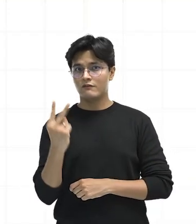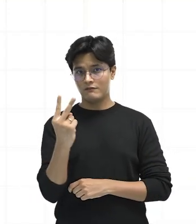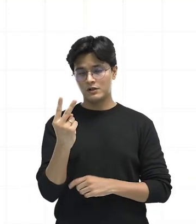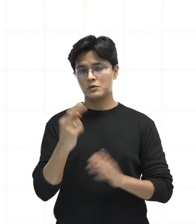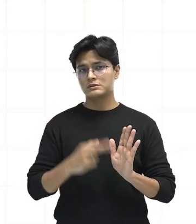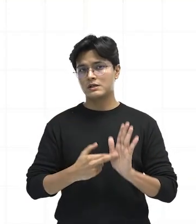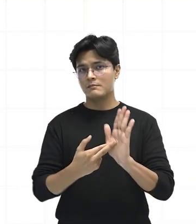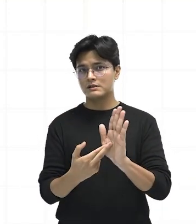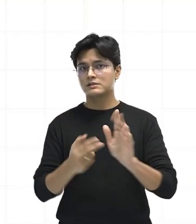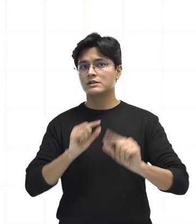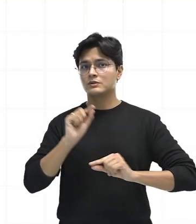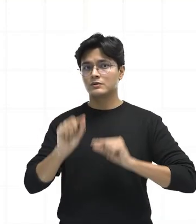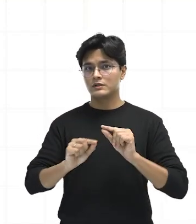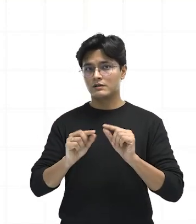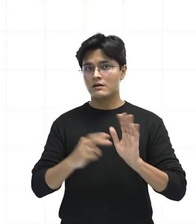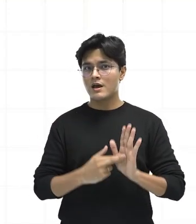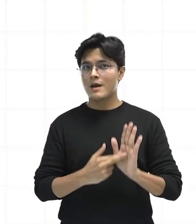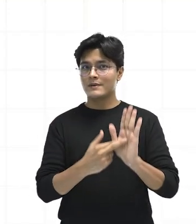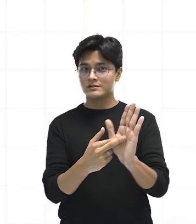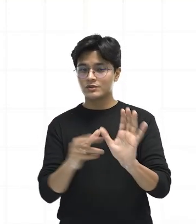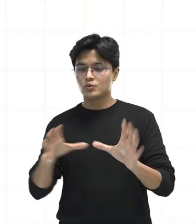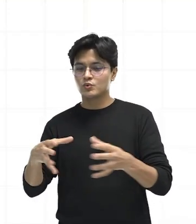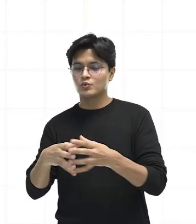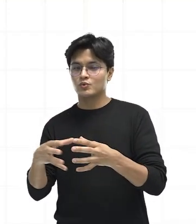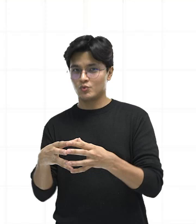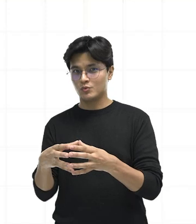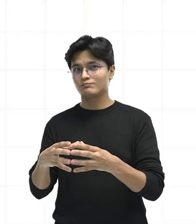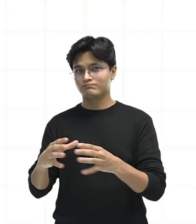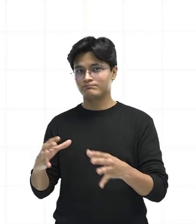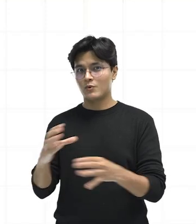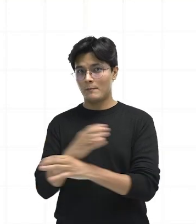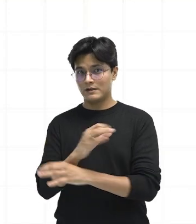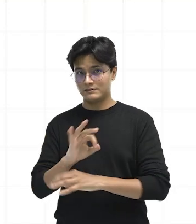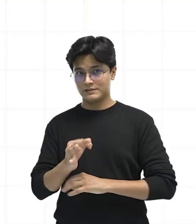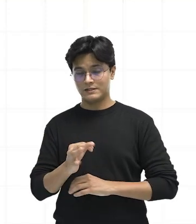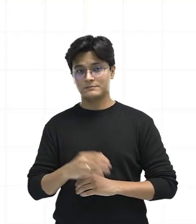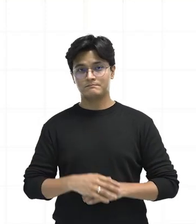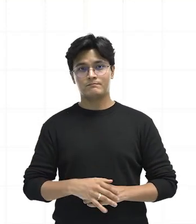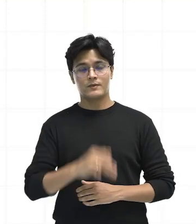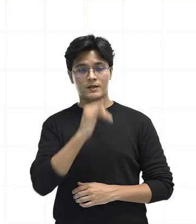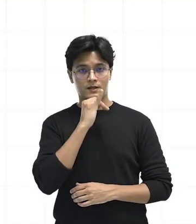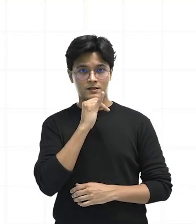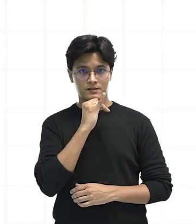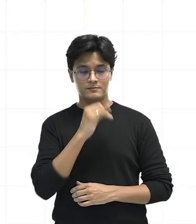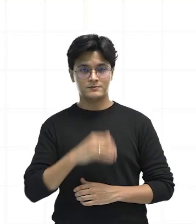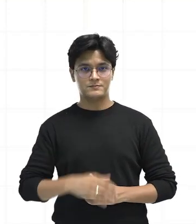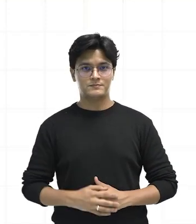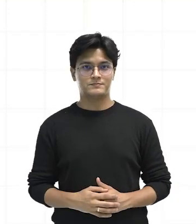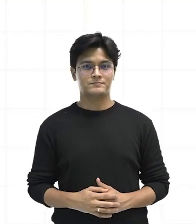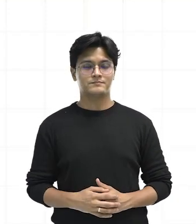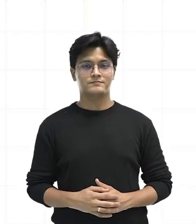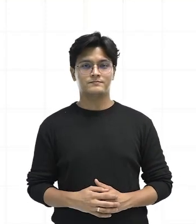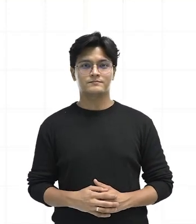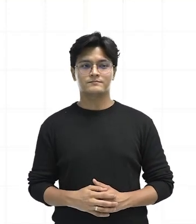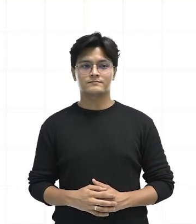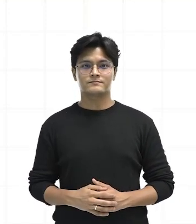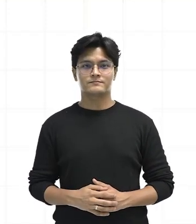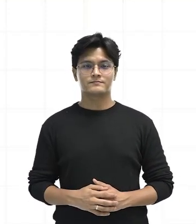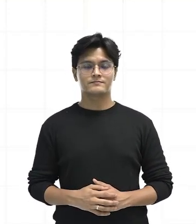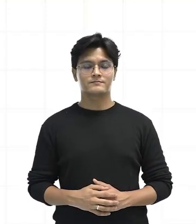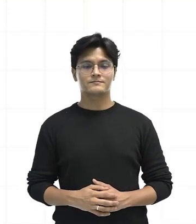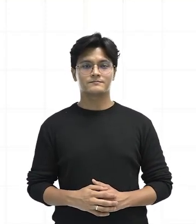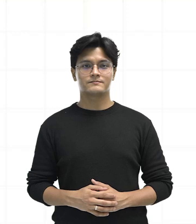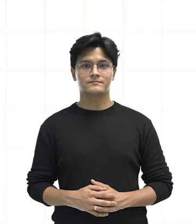algum modo, todo o grupo. Então já vou logo dar um exemplo para vocês, né? Quando a gente vai analisar,